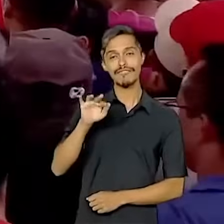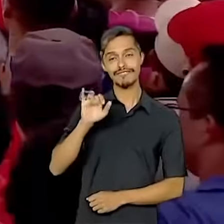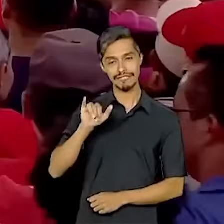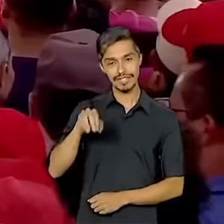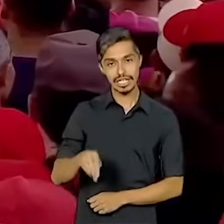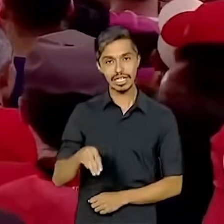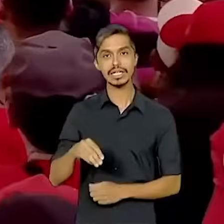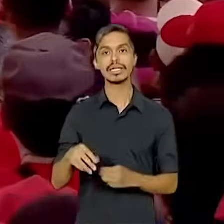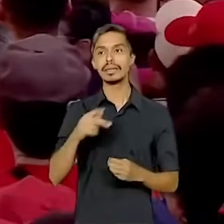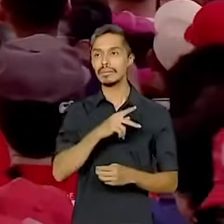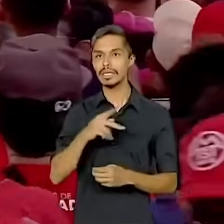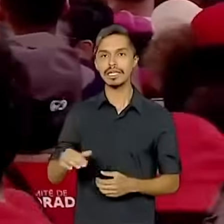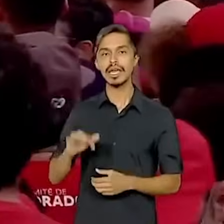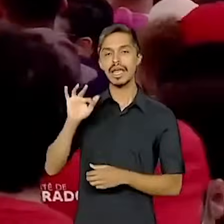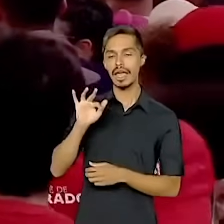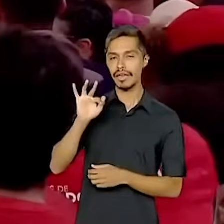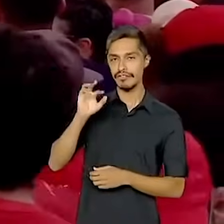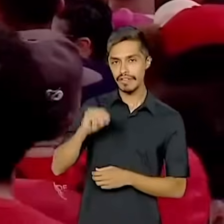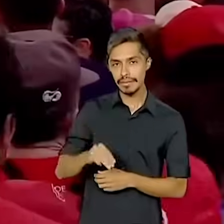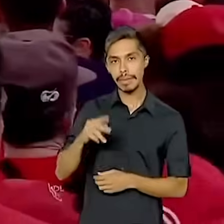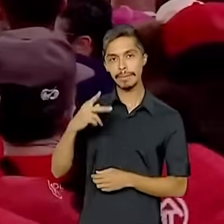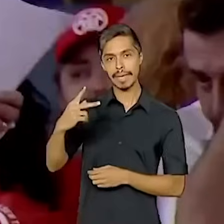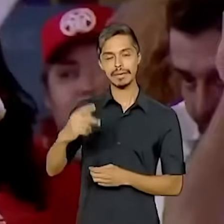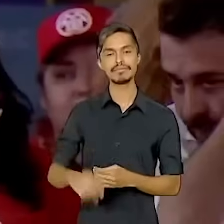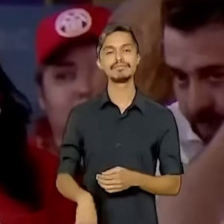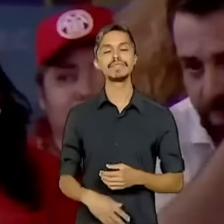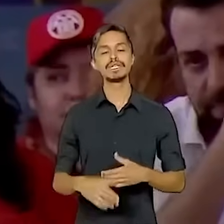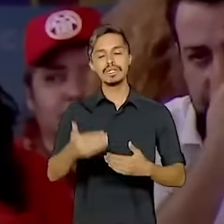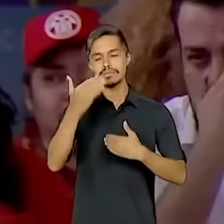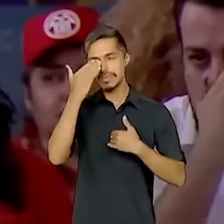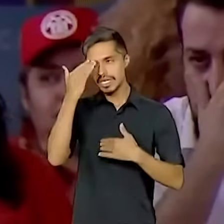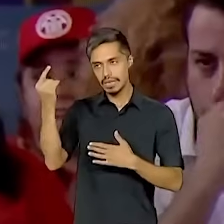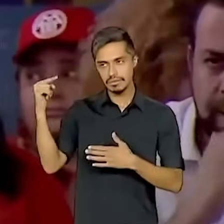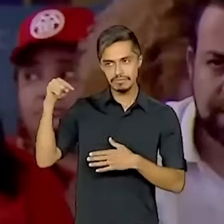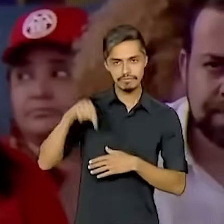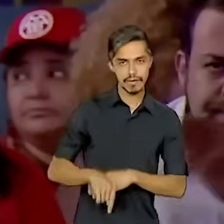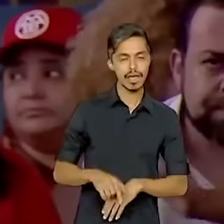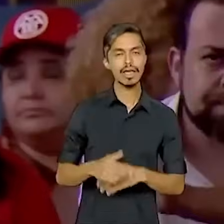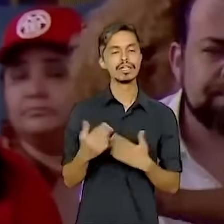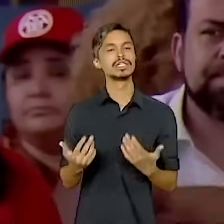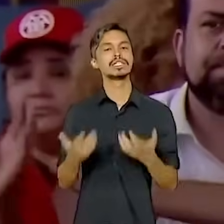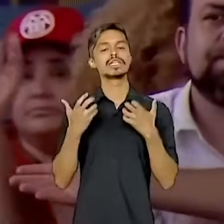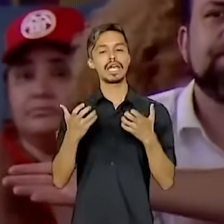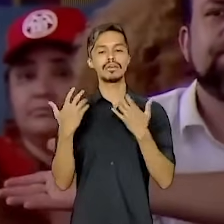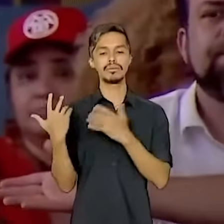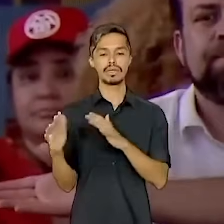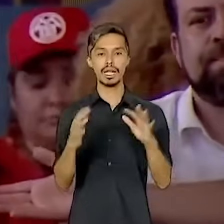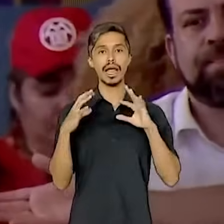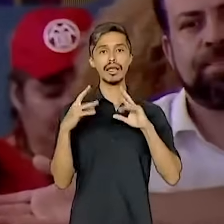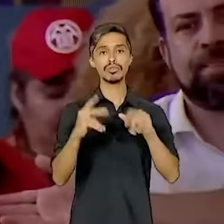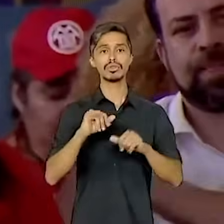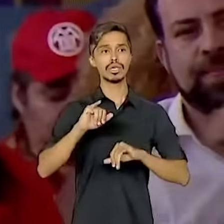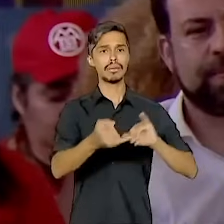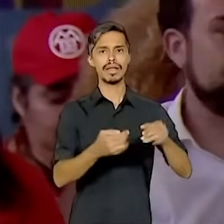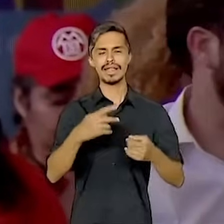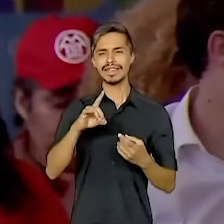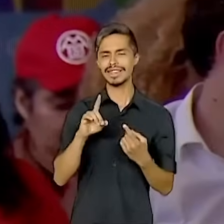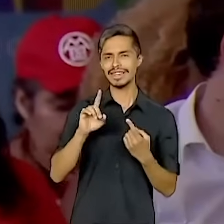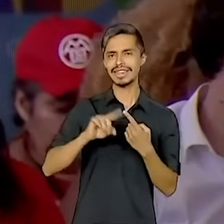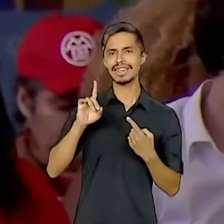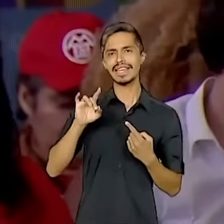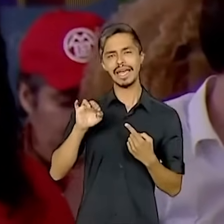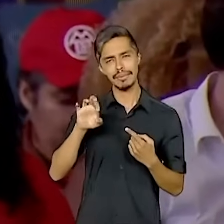CMP. Obrigado pela presença. E quero parabenizar os beneficiários, Débora Pereira